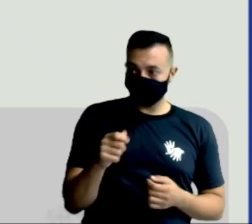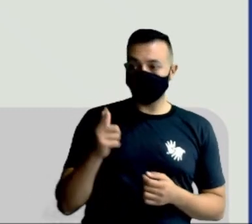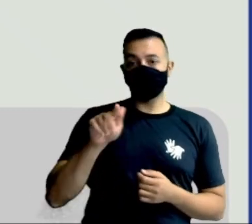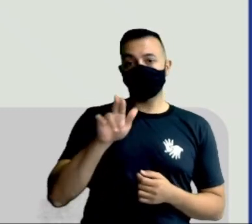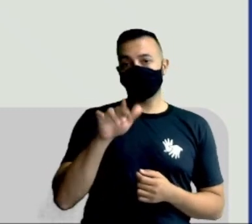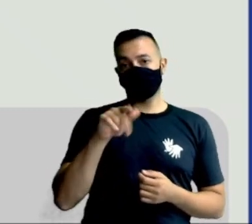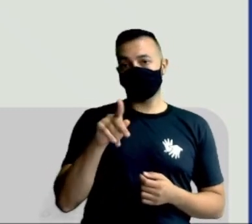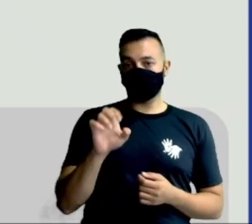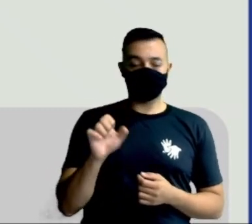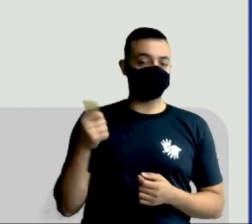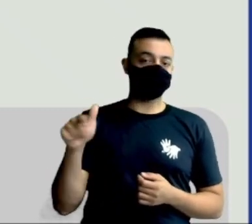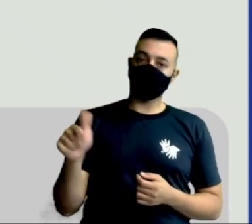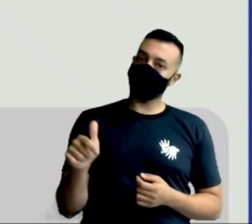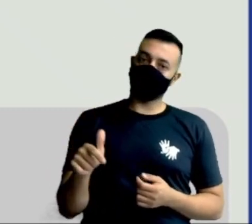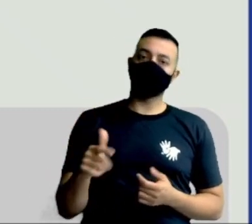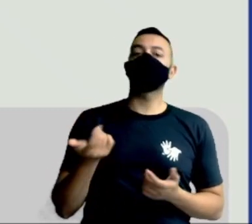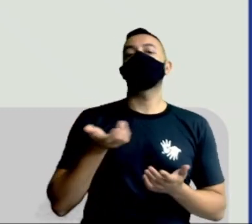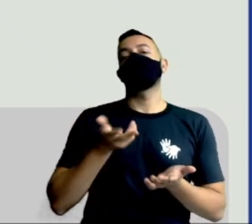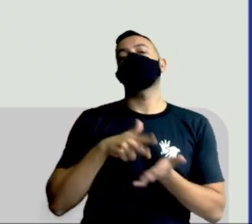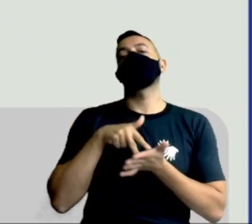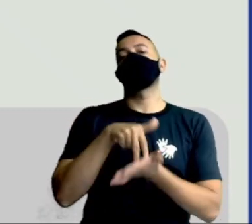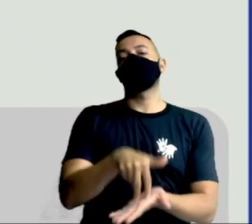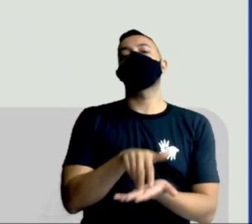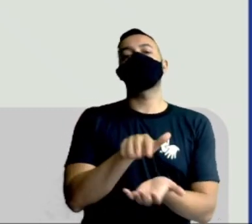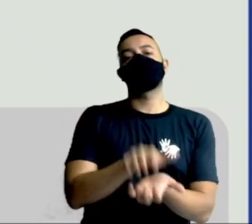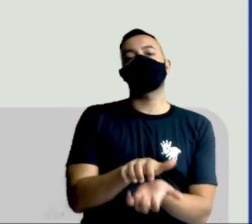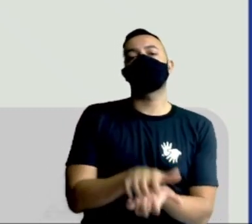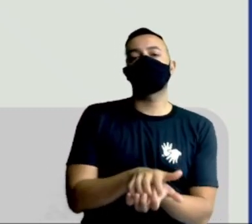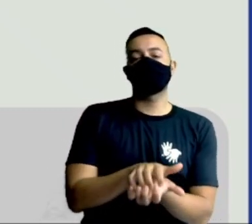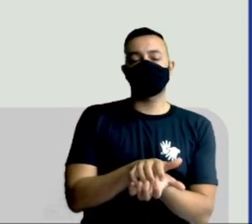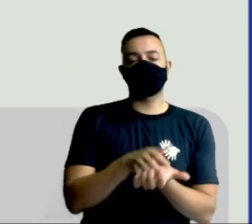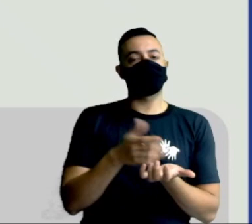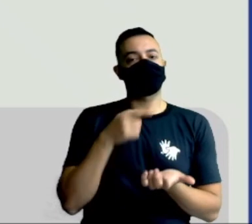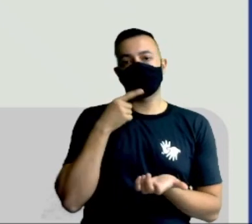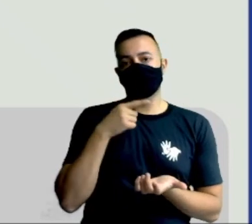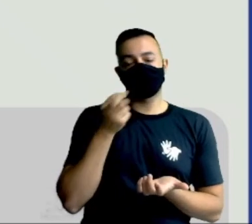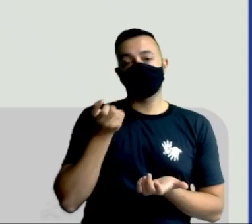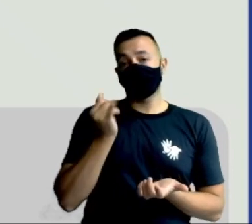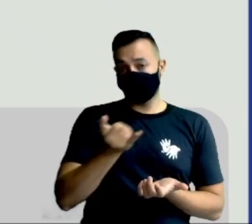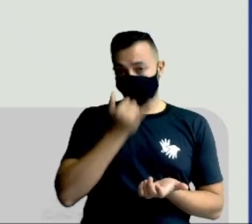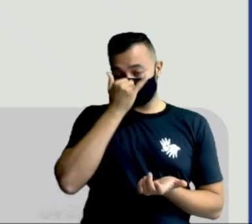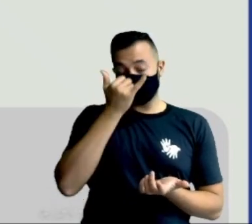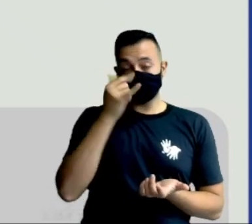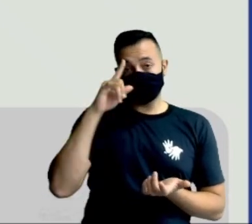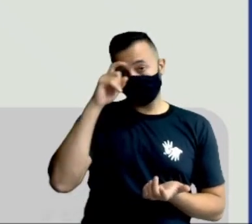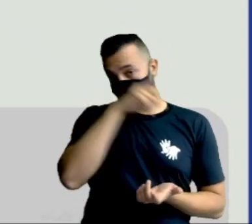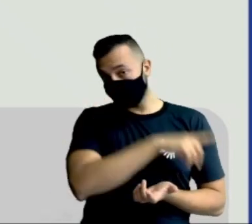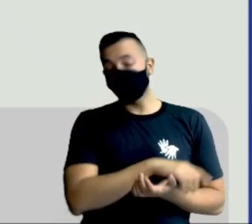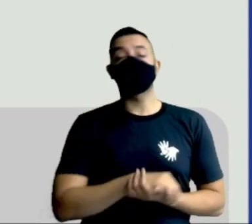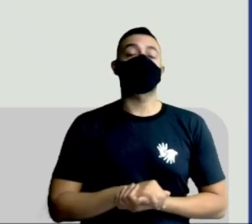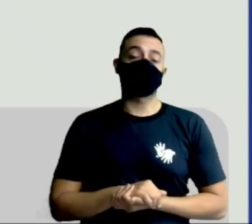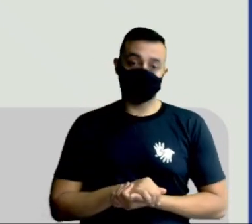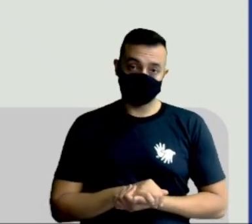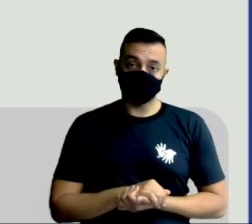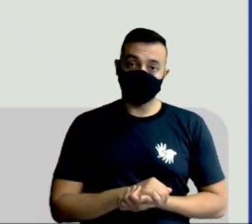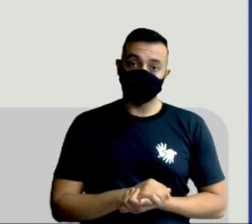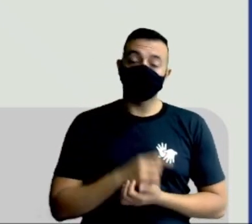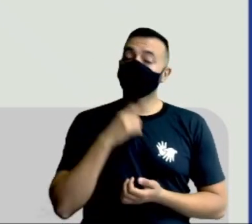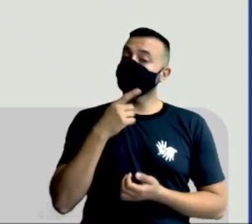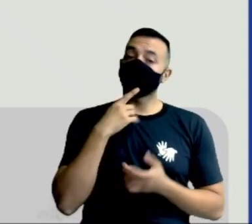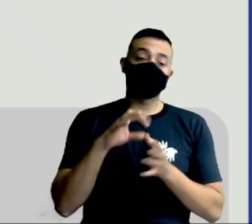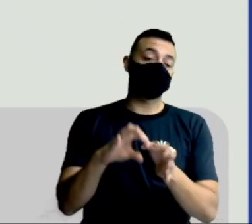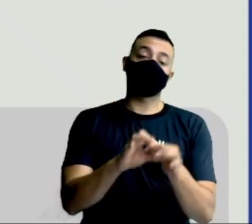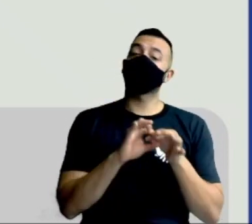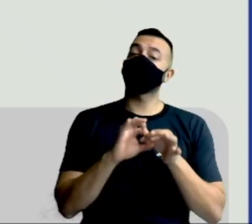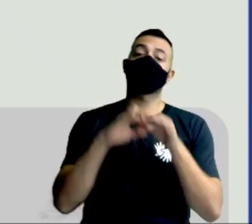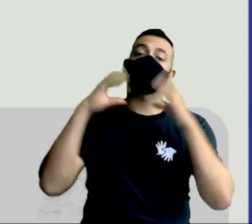não haveria insurreição pernambucana. Se eles tivessem perdido nessa guerra de Tabocas, ia ficar muito mais difícil de conseguir unir o